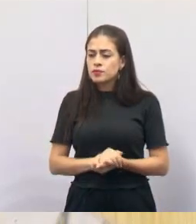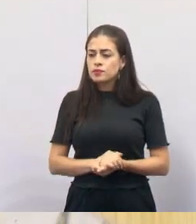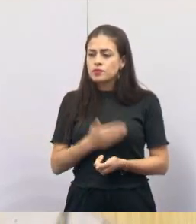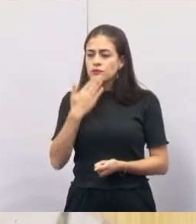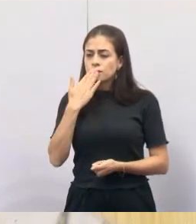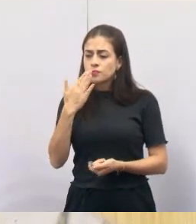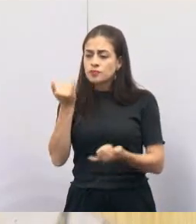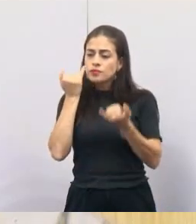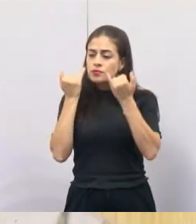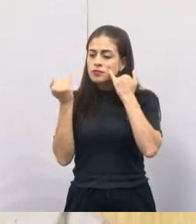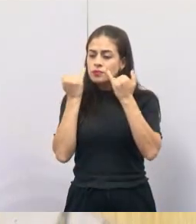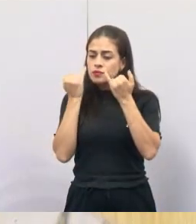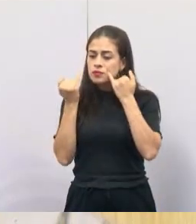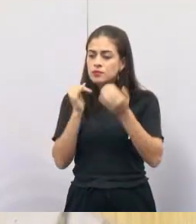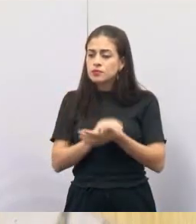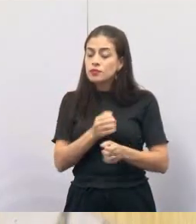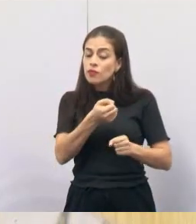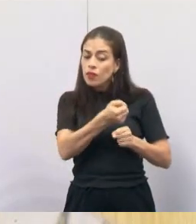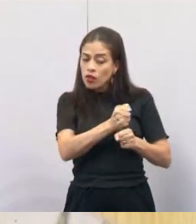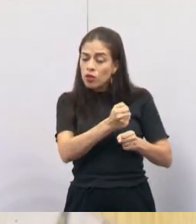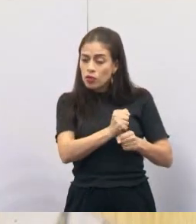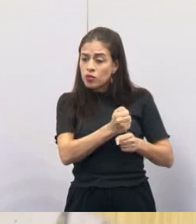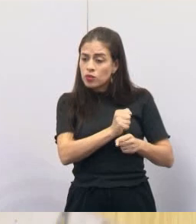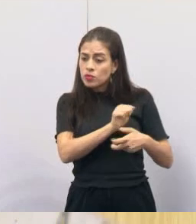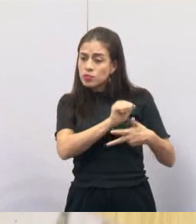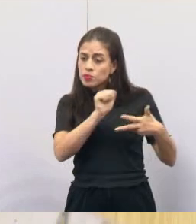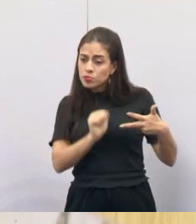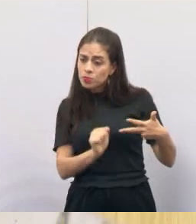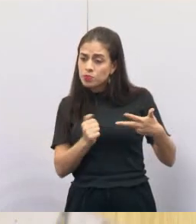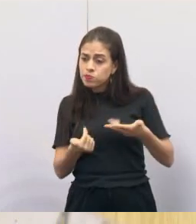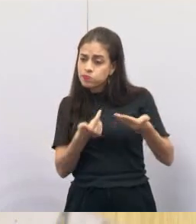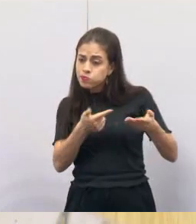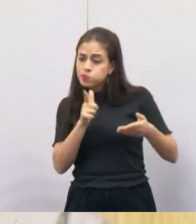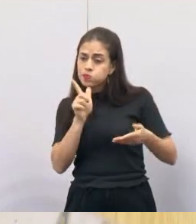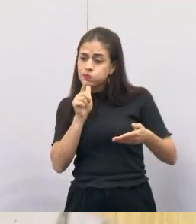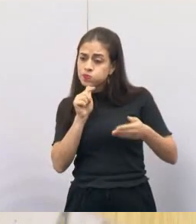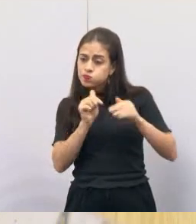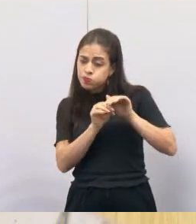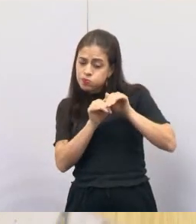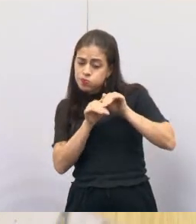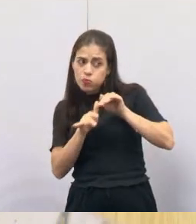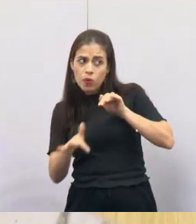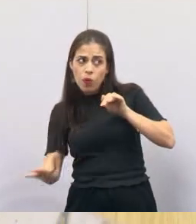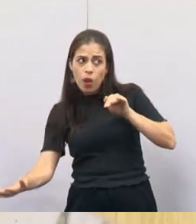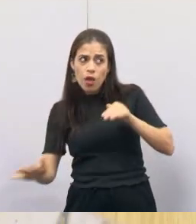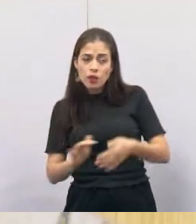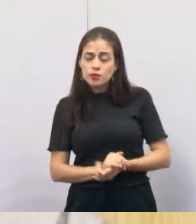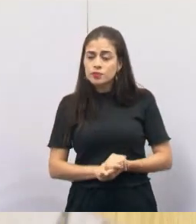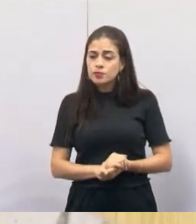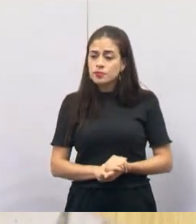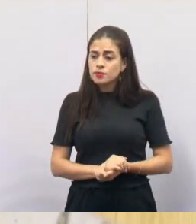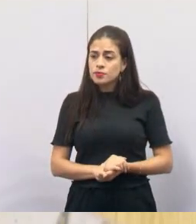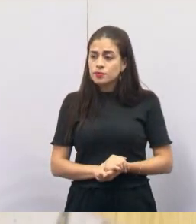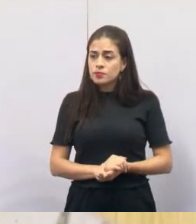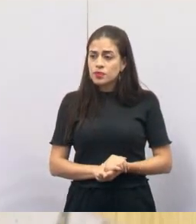de informações sobre as obras públicas voltadas à drenagem e desassoreamento do córrego